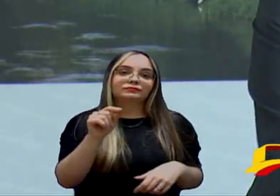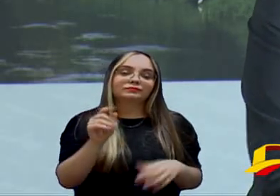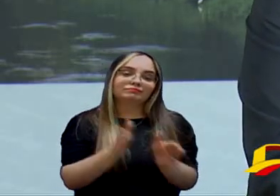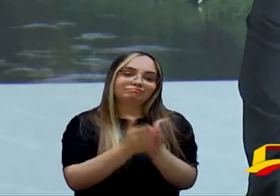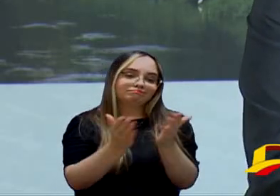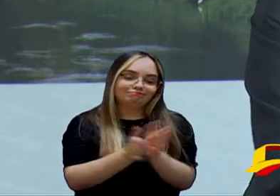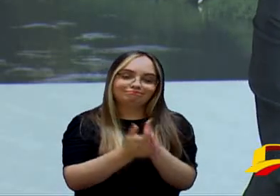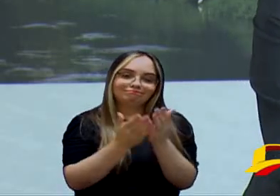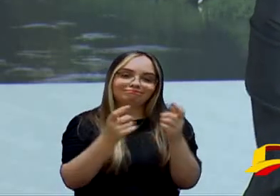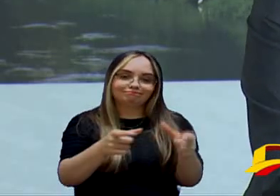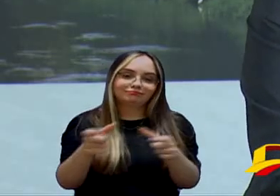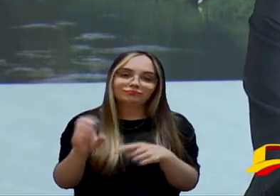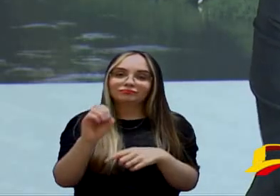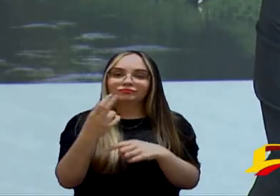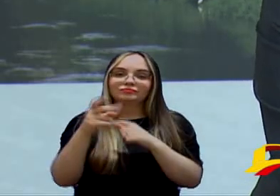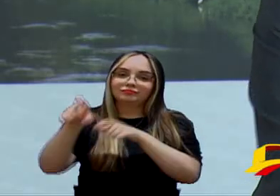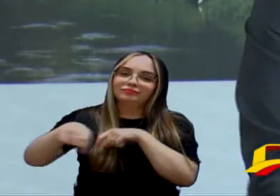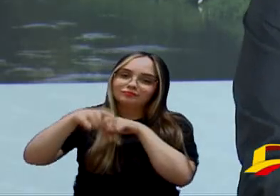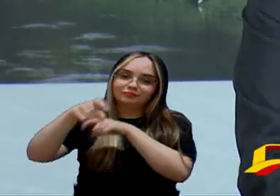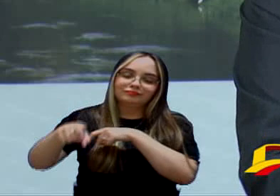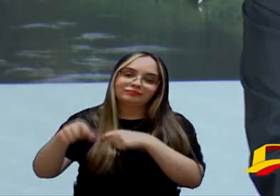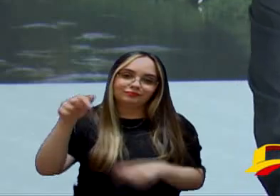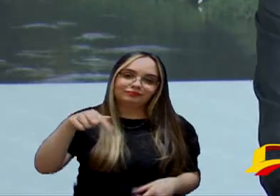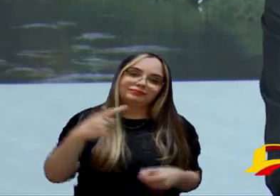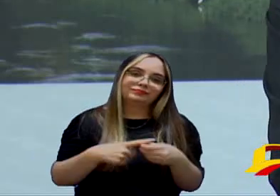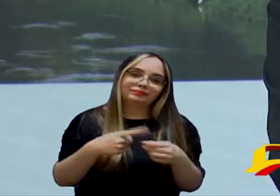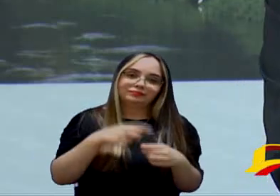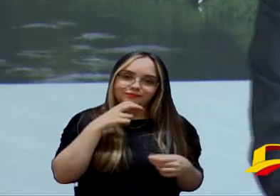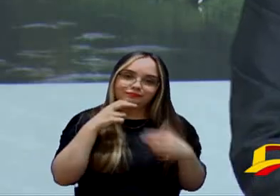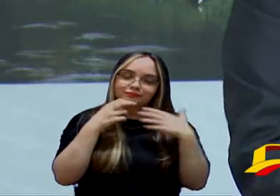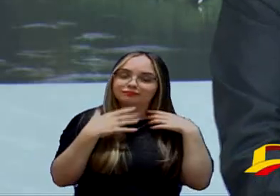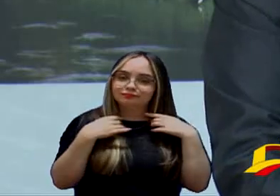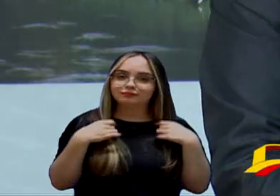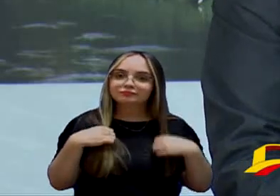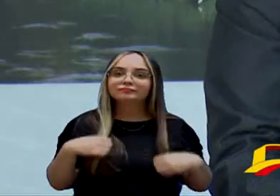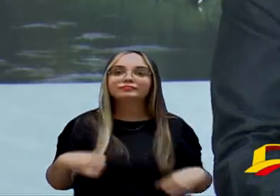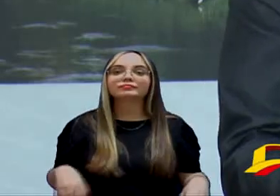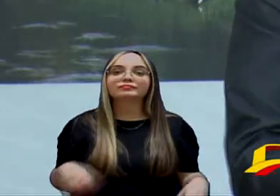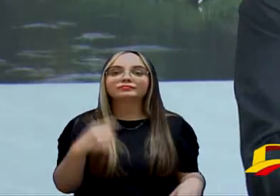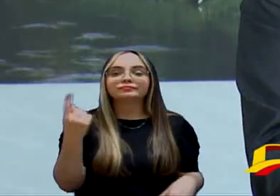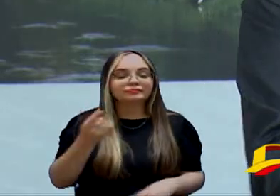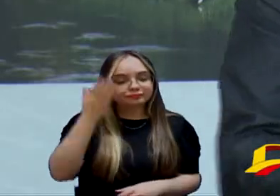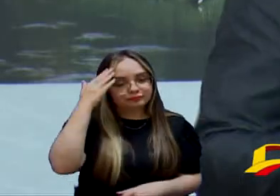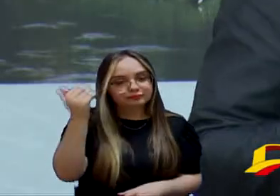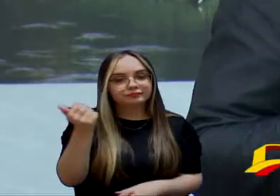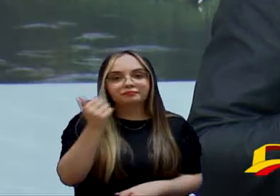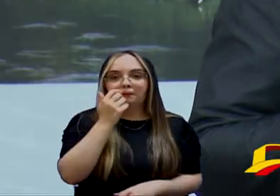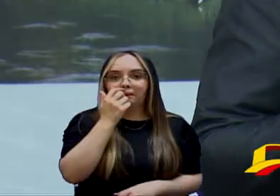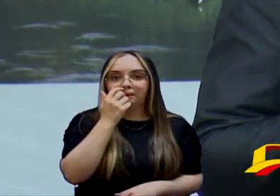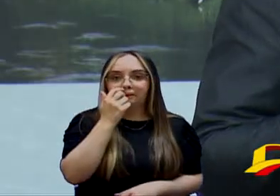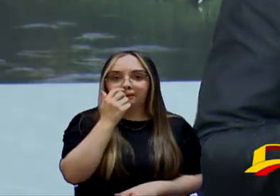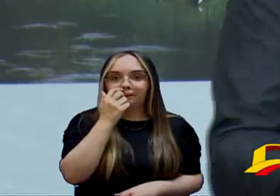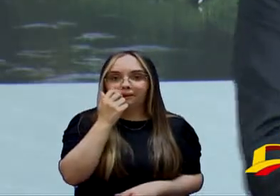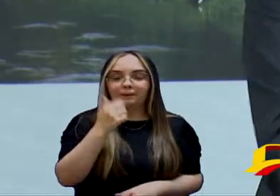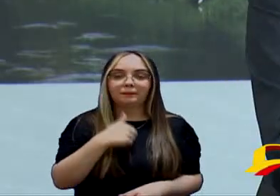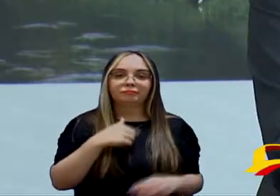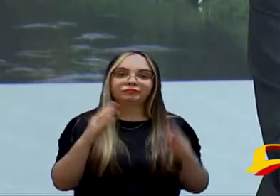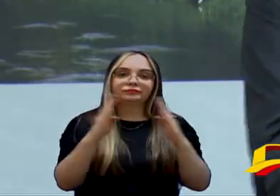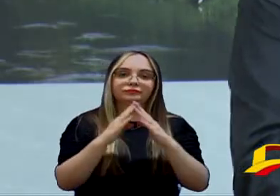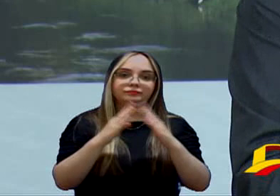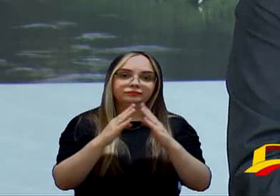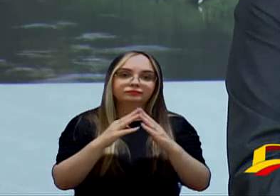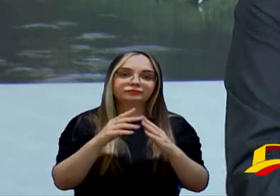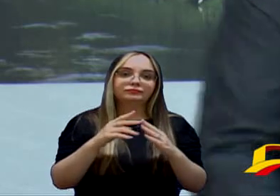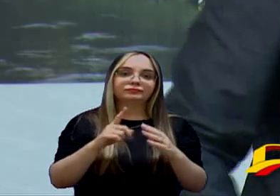periférica ou rurais da nossa querida Sorocaba Todos sabem sou residente